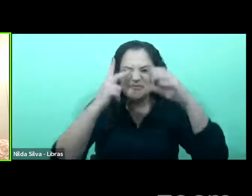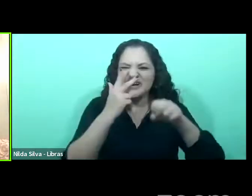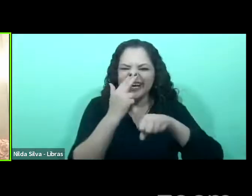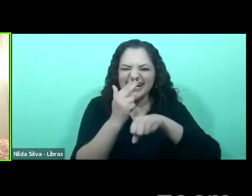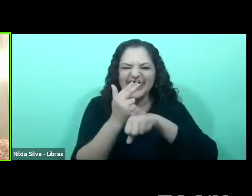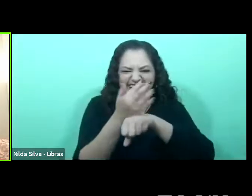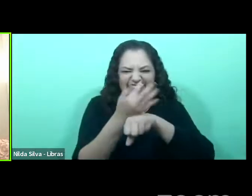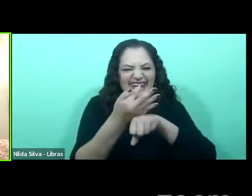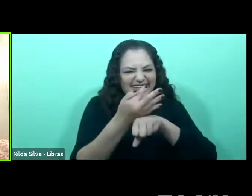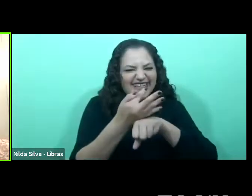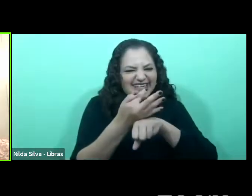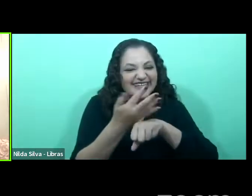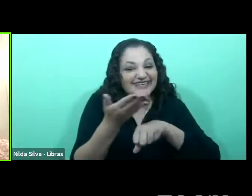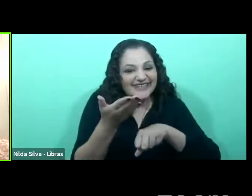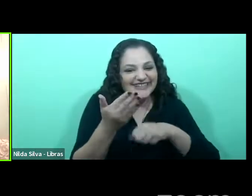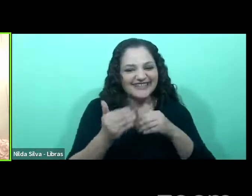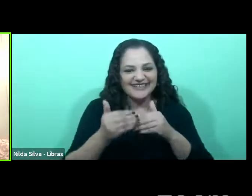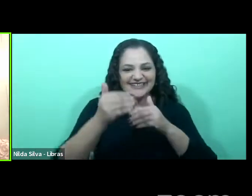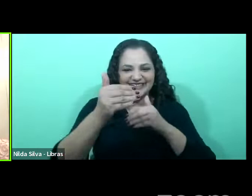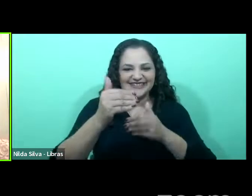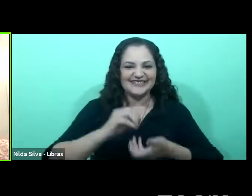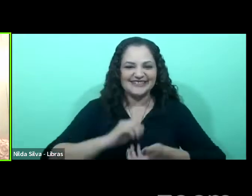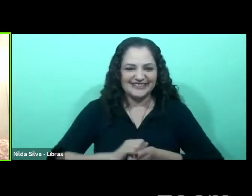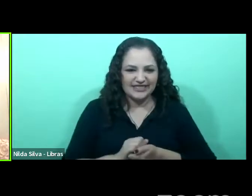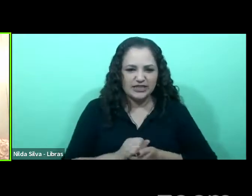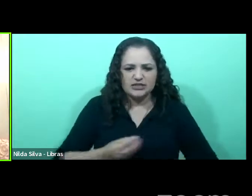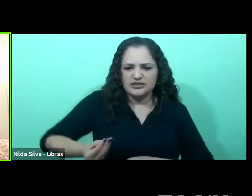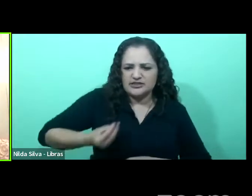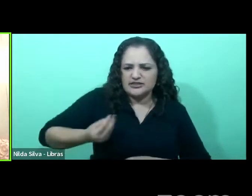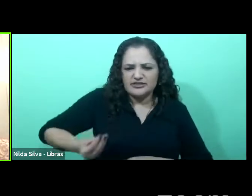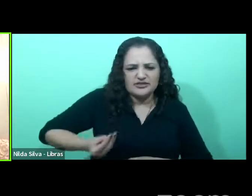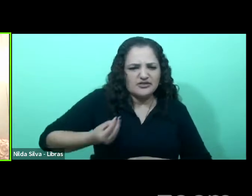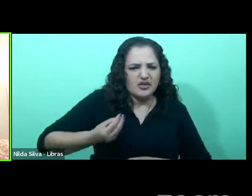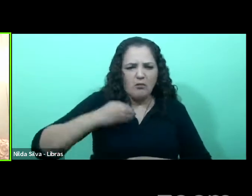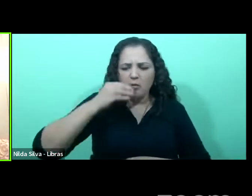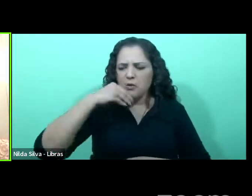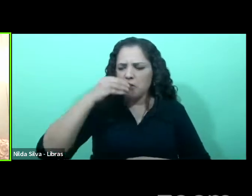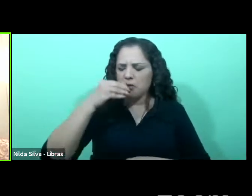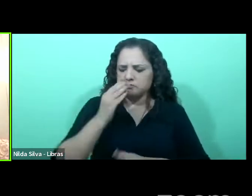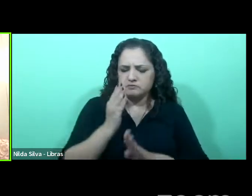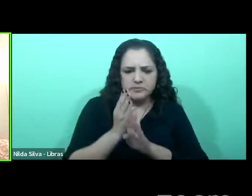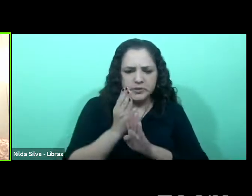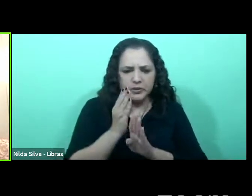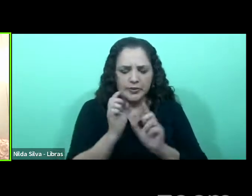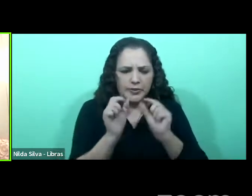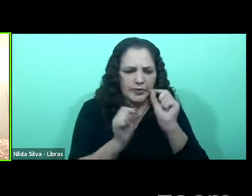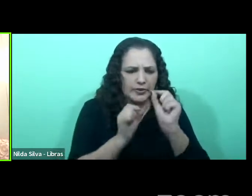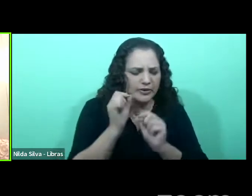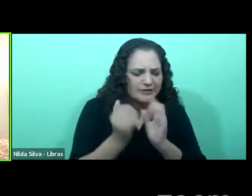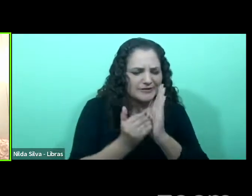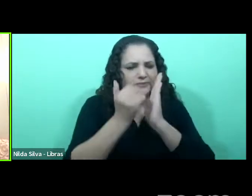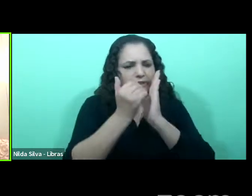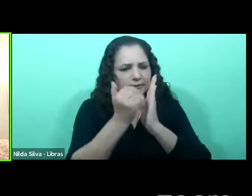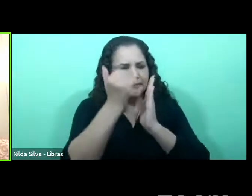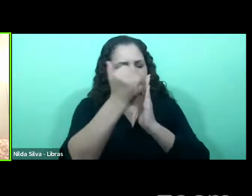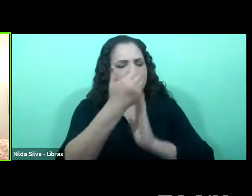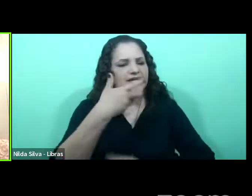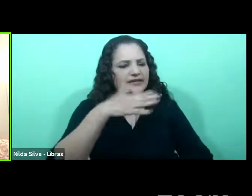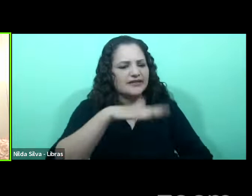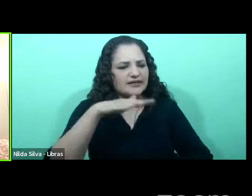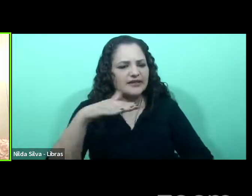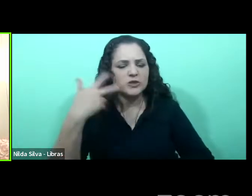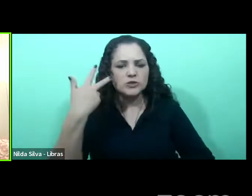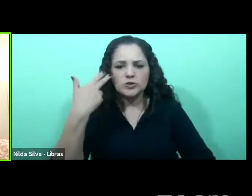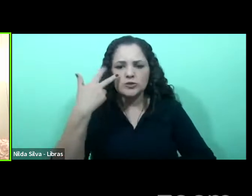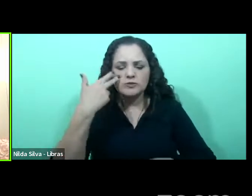Mas, enfim, estamos vivendo com uma frouxidão diagnóstica e cada vez mais crianças normais têm recebido os